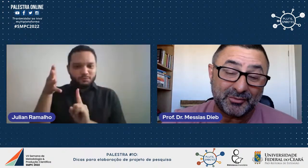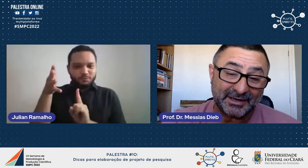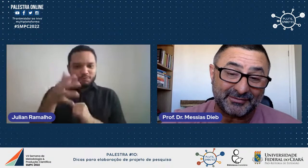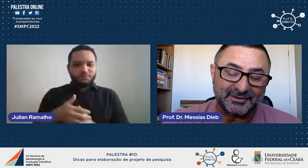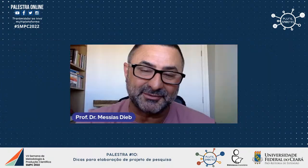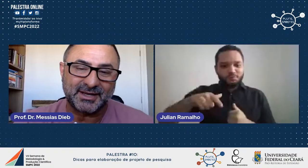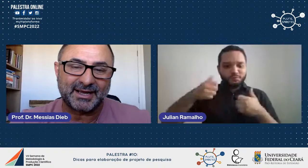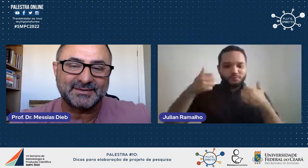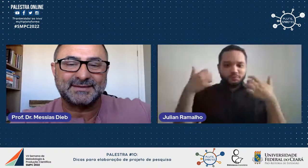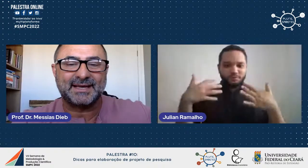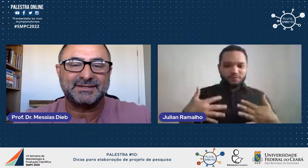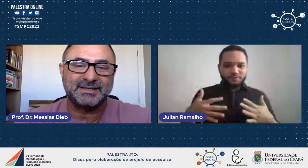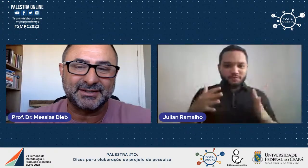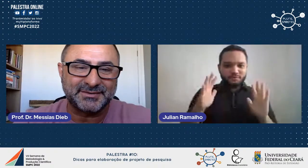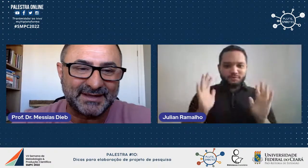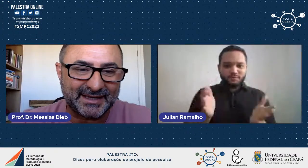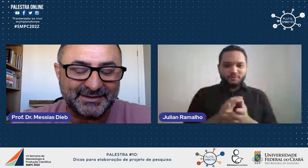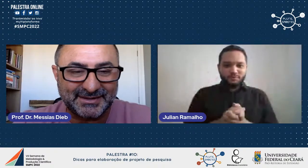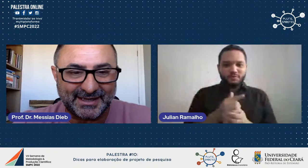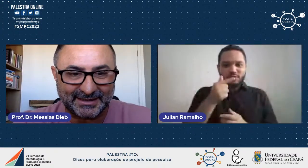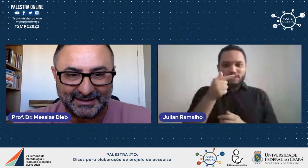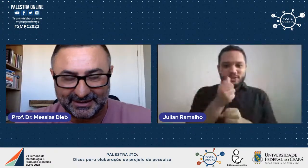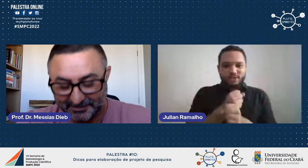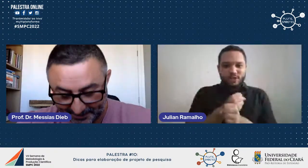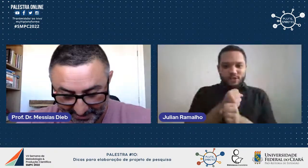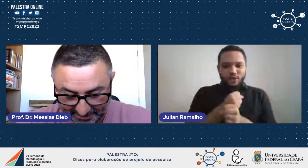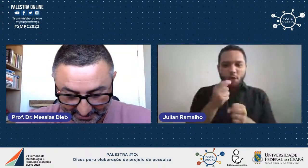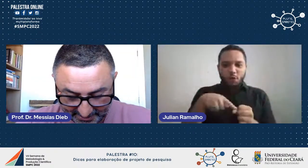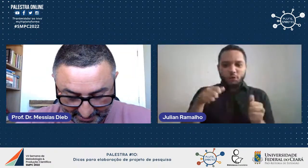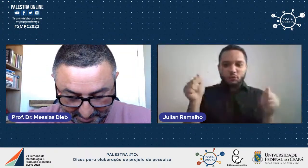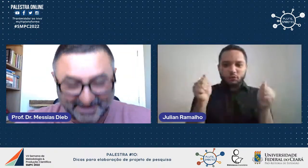falaram, como ela falou, no caso, 7 anos, né, que a gente está aqui